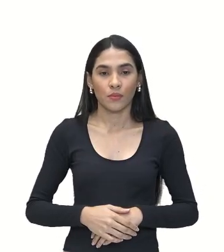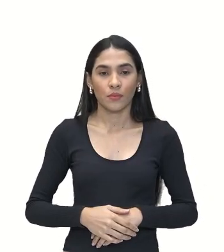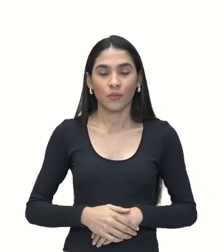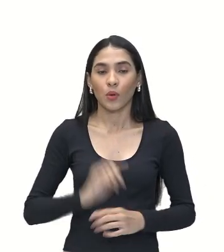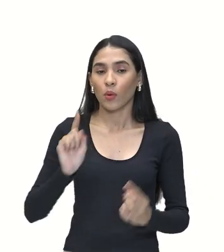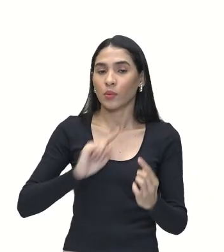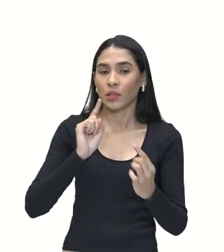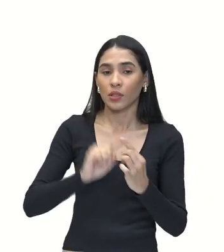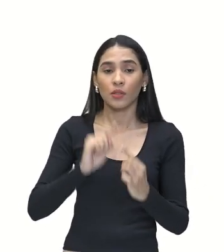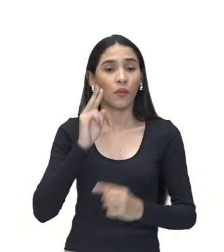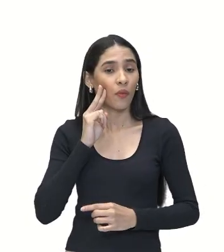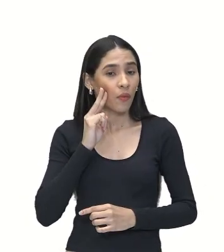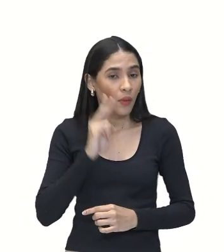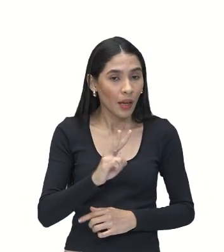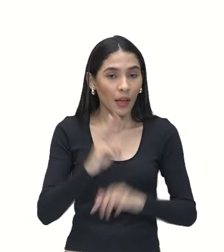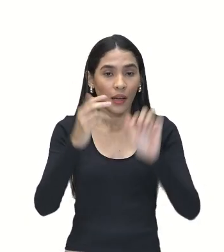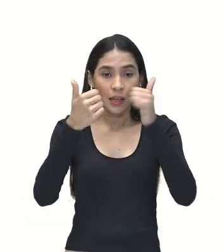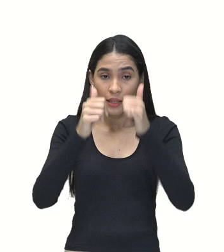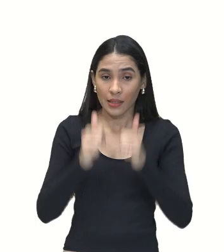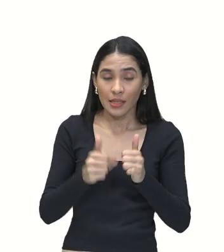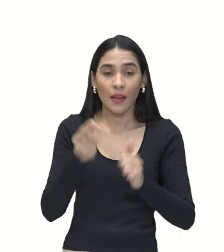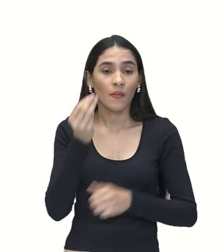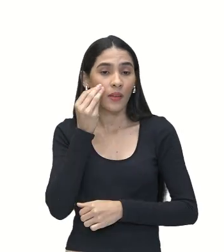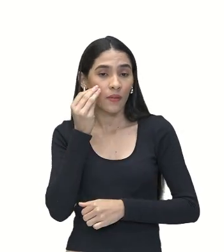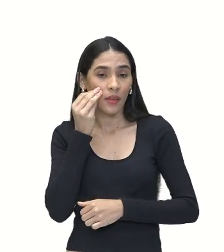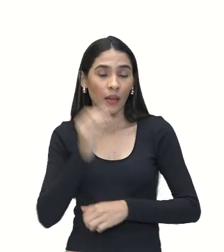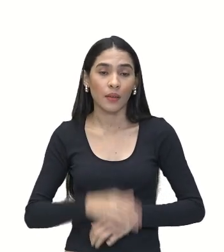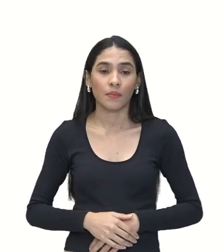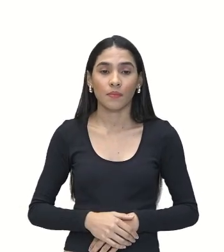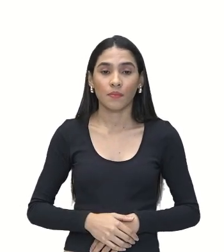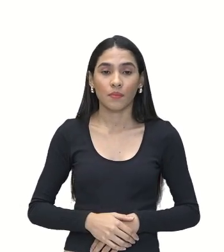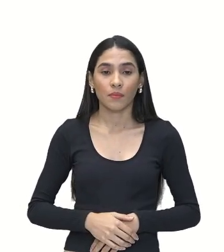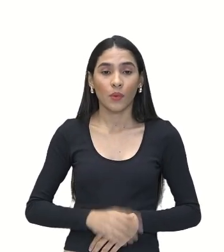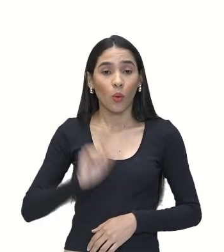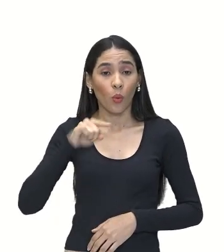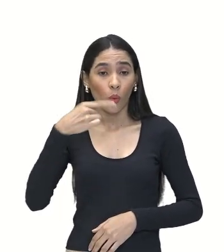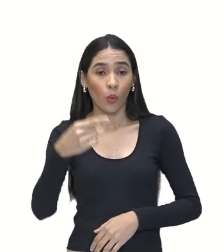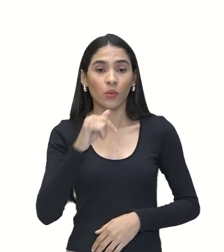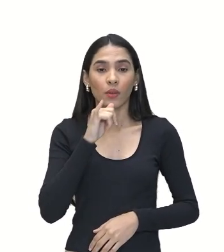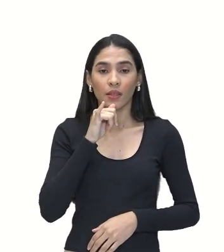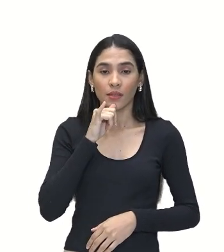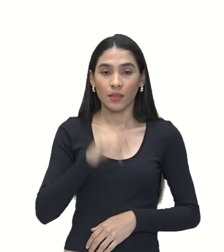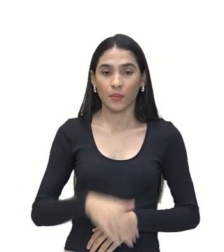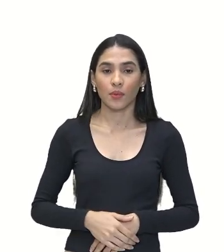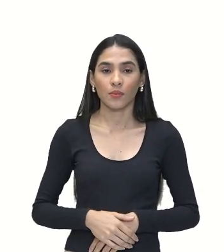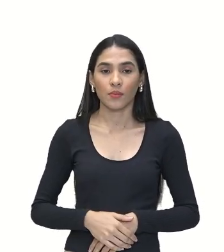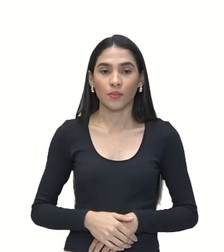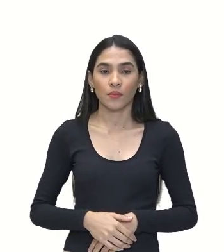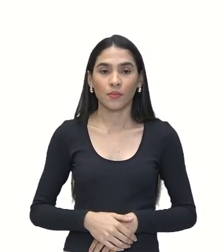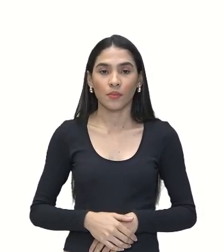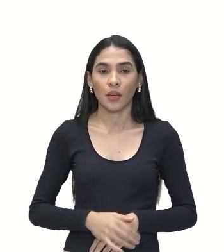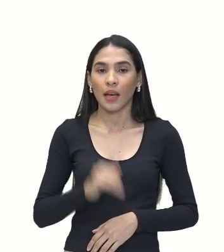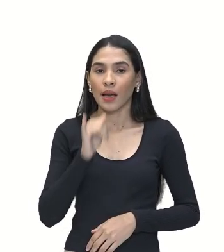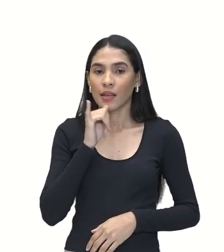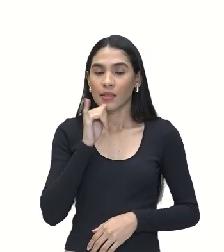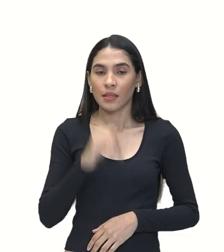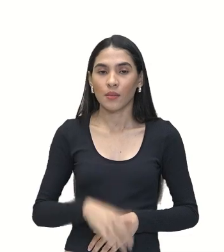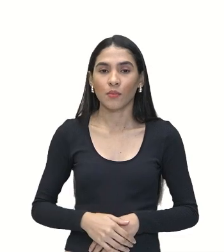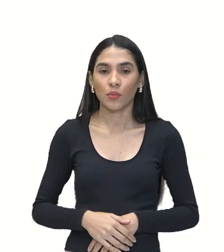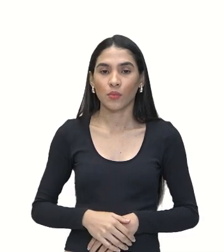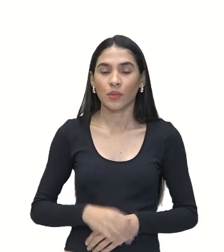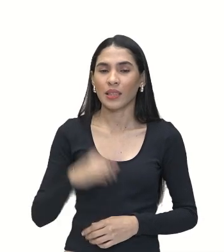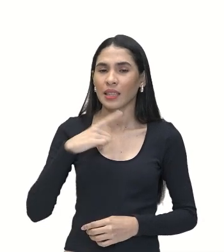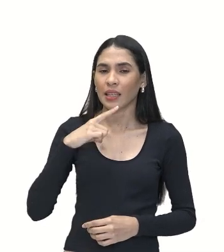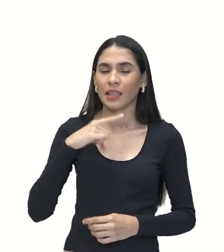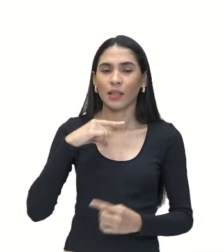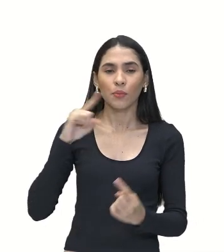olhar, de verificar, ok? Já no sentido, gente, de ter algo como